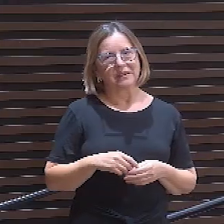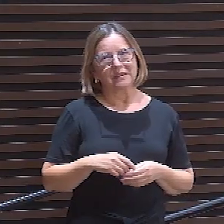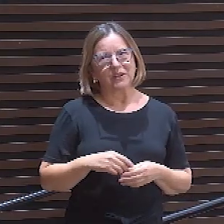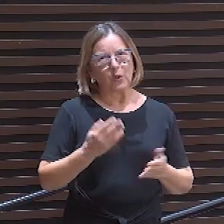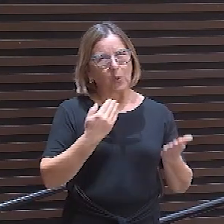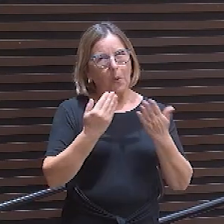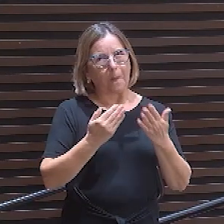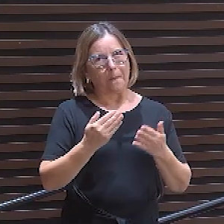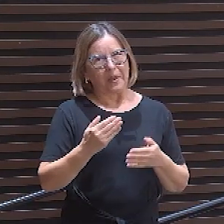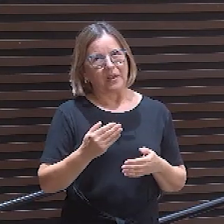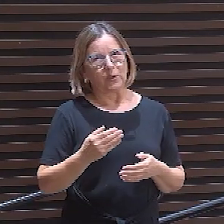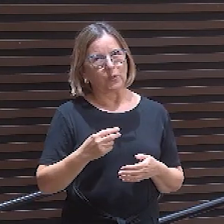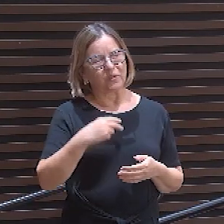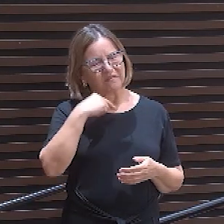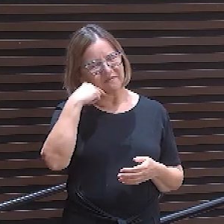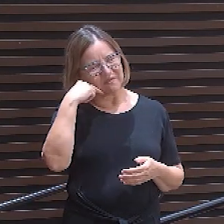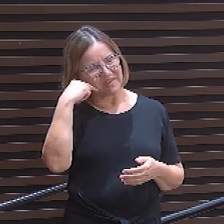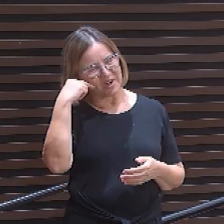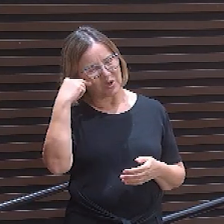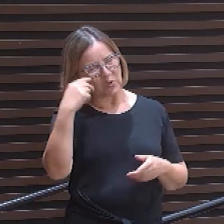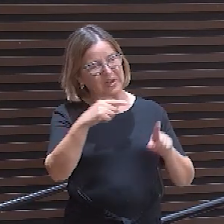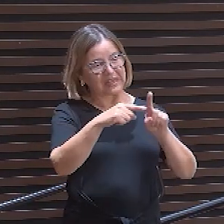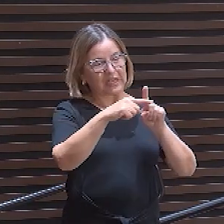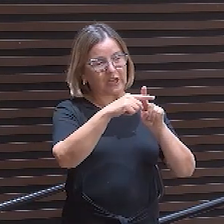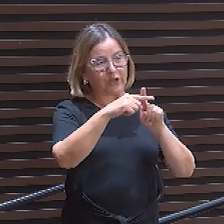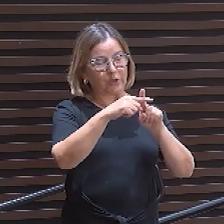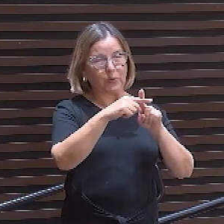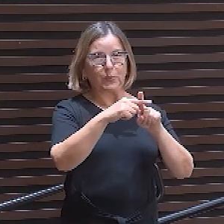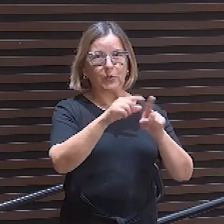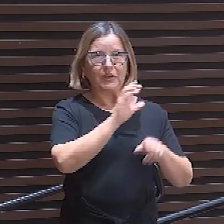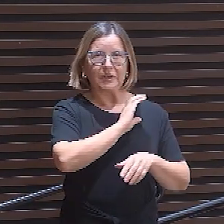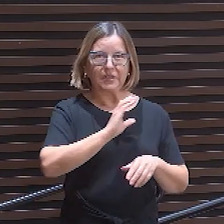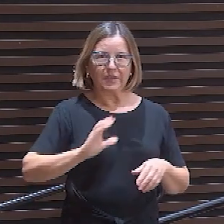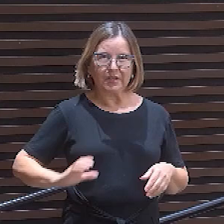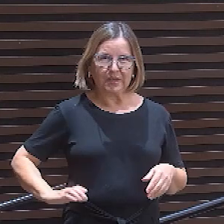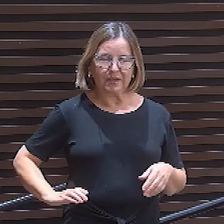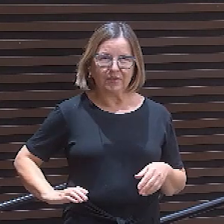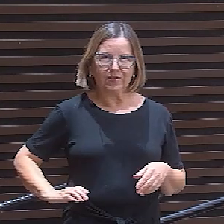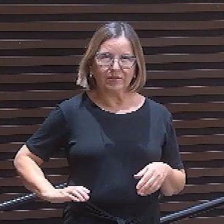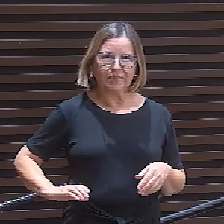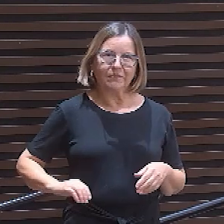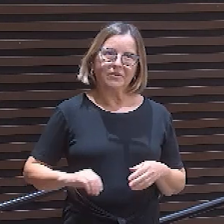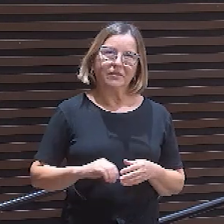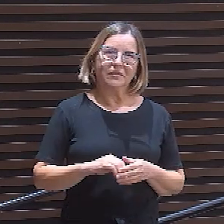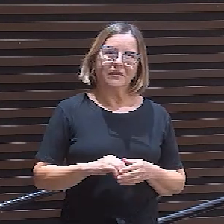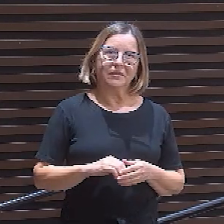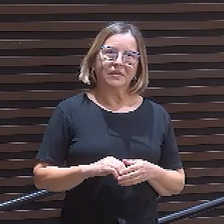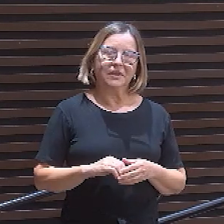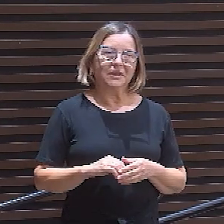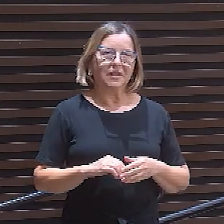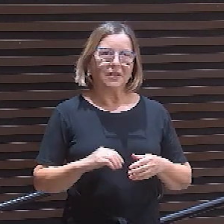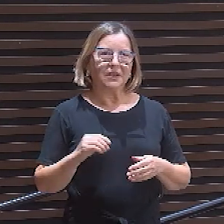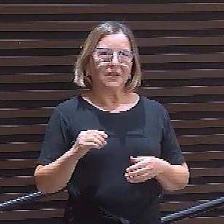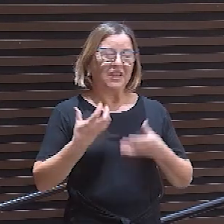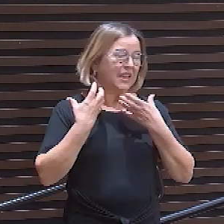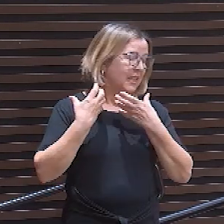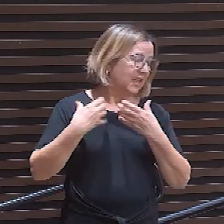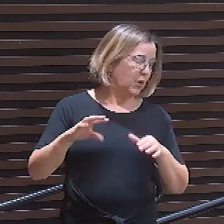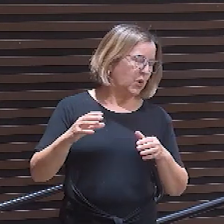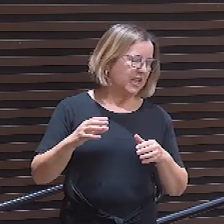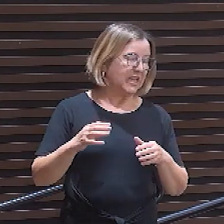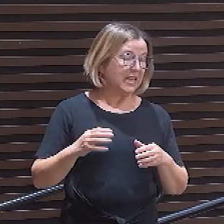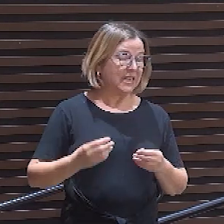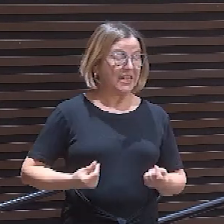de Cristo, por maiores riquezas do que os tesouros do Egito, porque contemplava